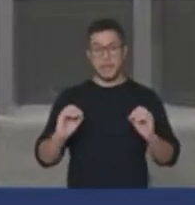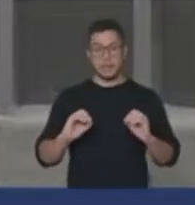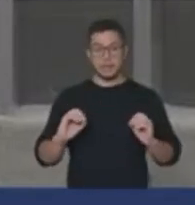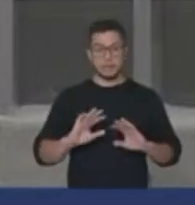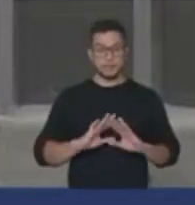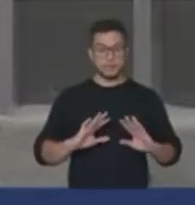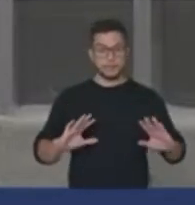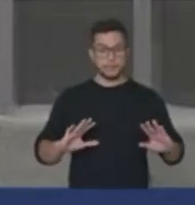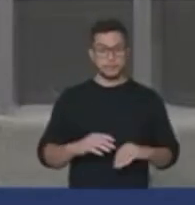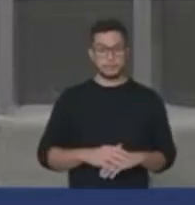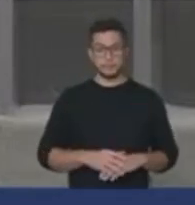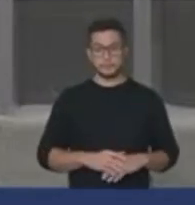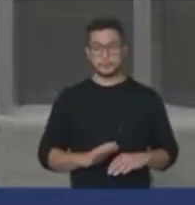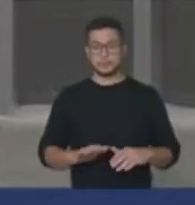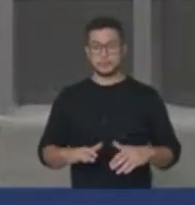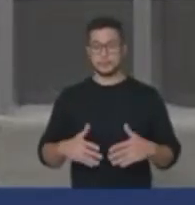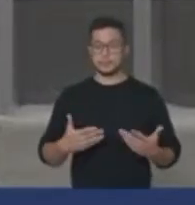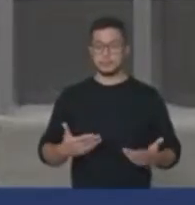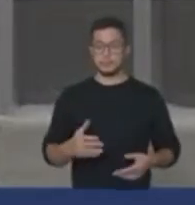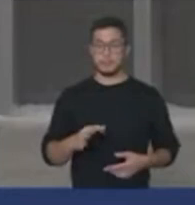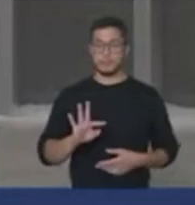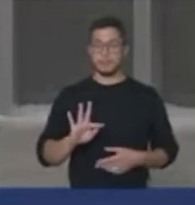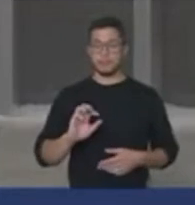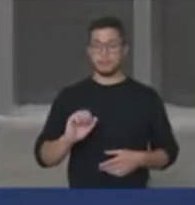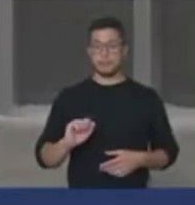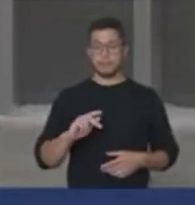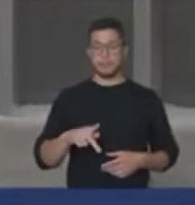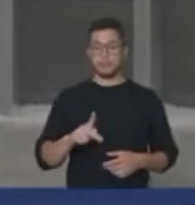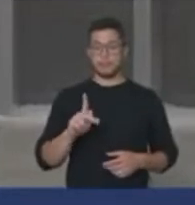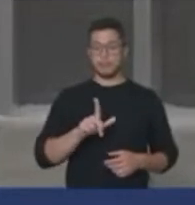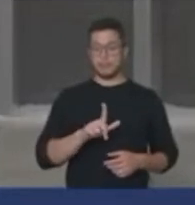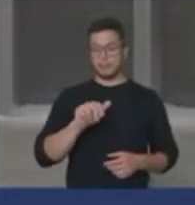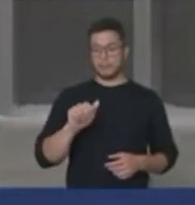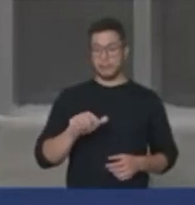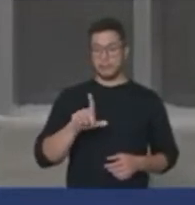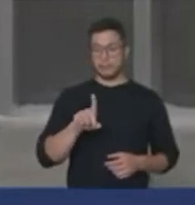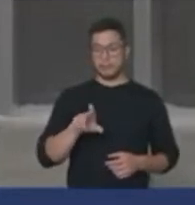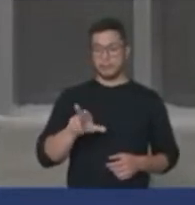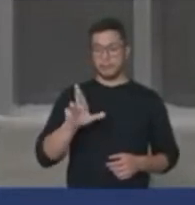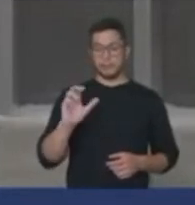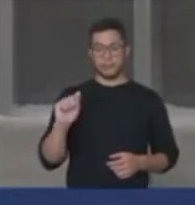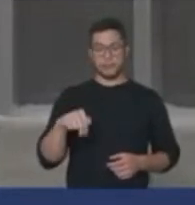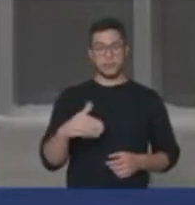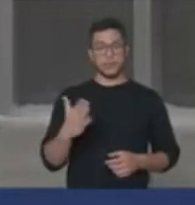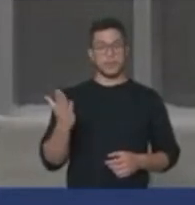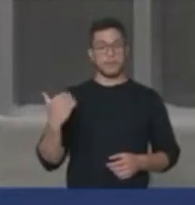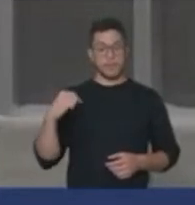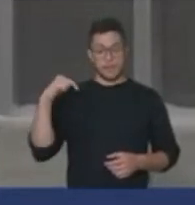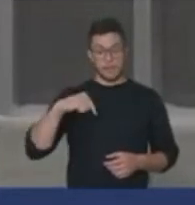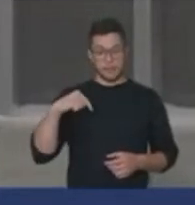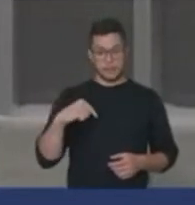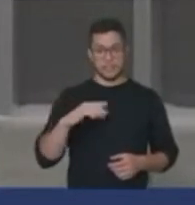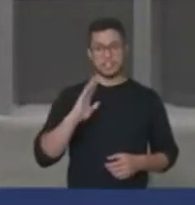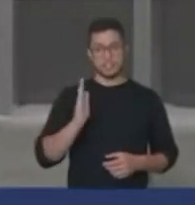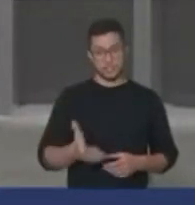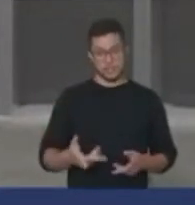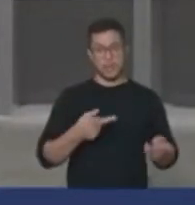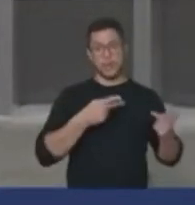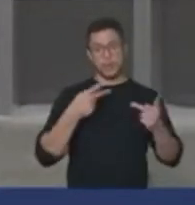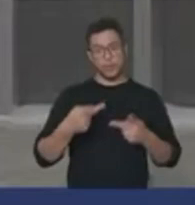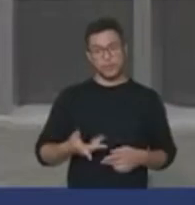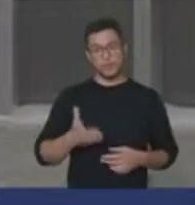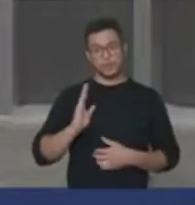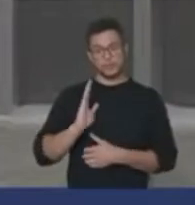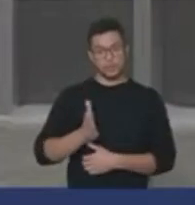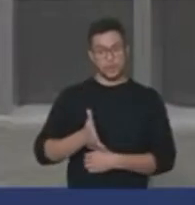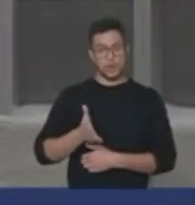Tacla Duran vai vir aqui, já foi convidado, e lá para o mês de junho ele vai fazer um depoimento,